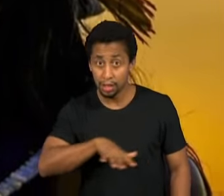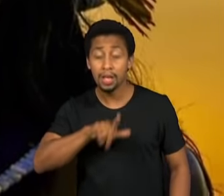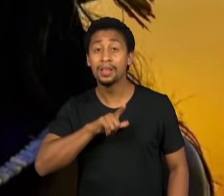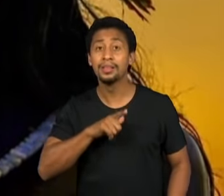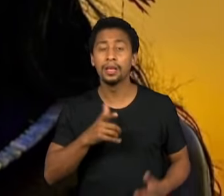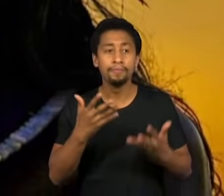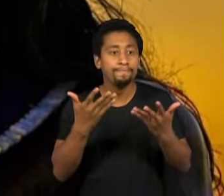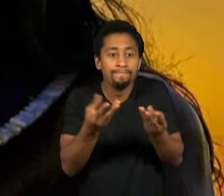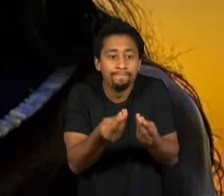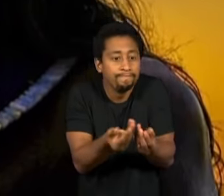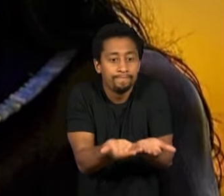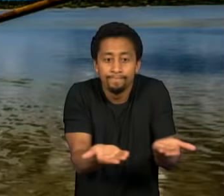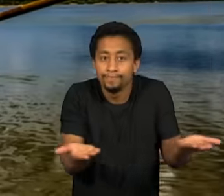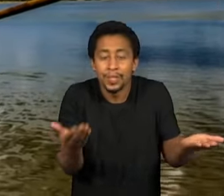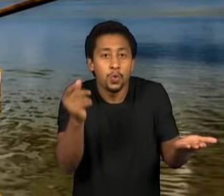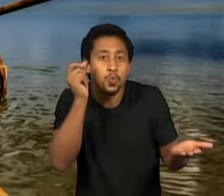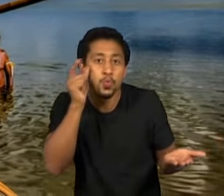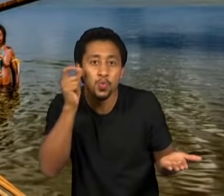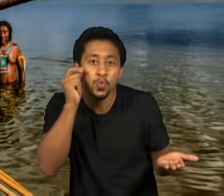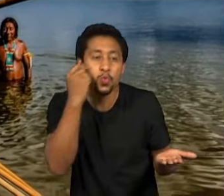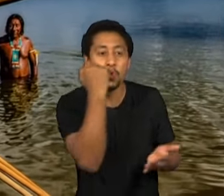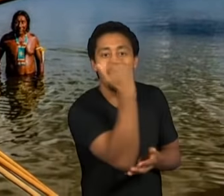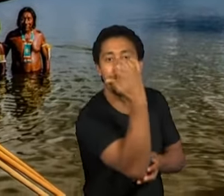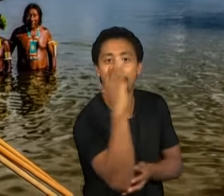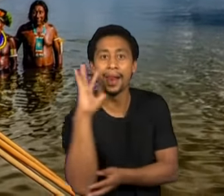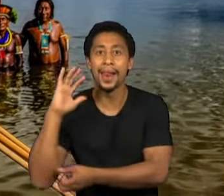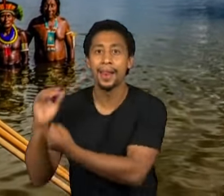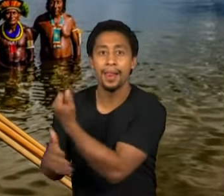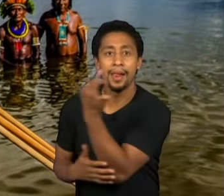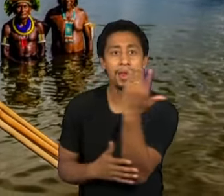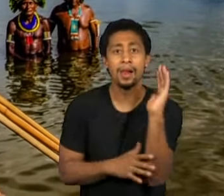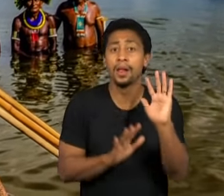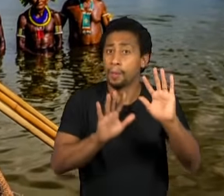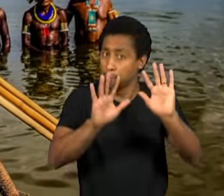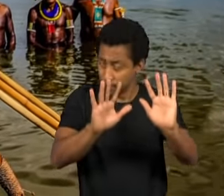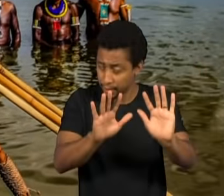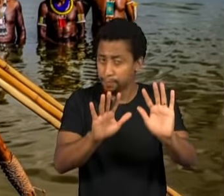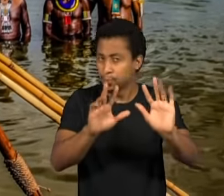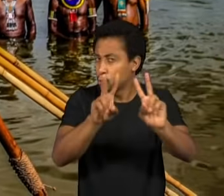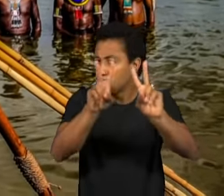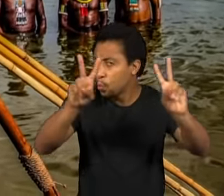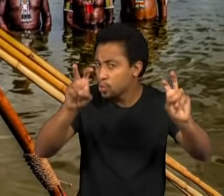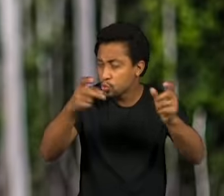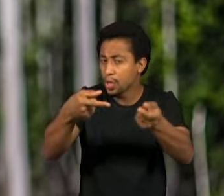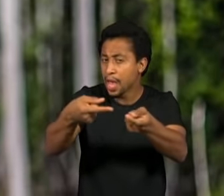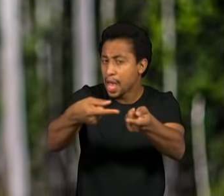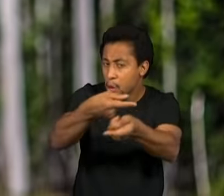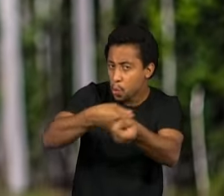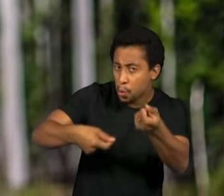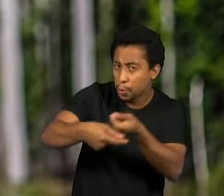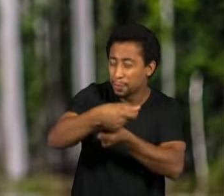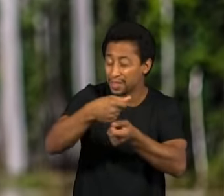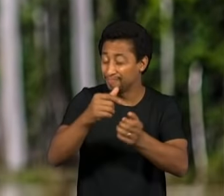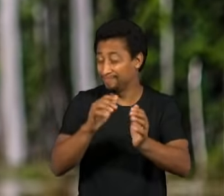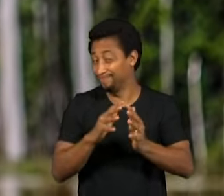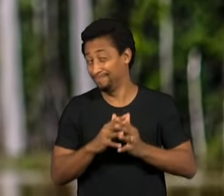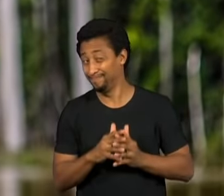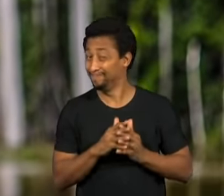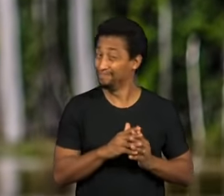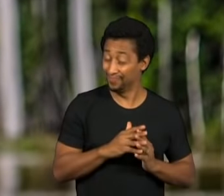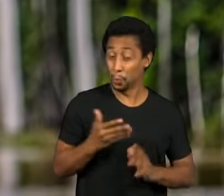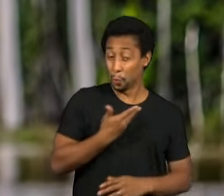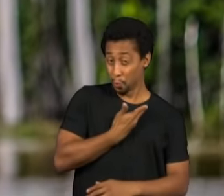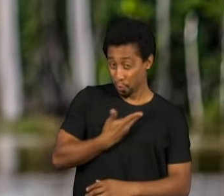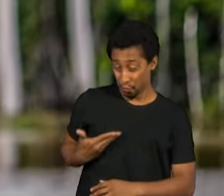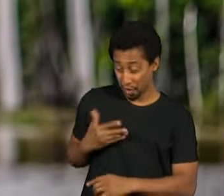extrair ali. E quando você fala de economia, o Estado, né, nem sempre ele consegue proteger. Então, o papel